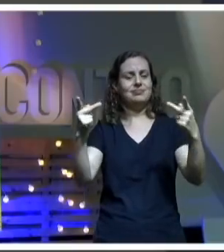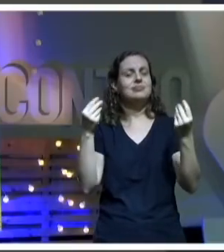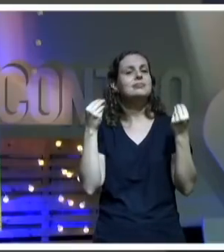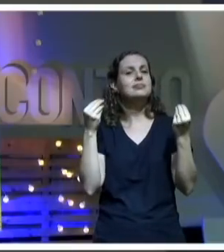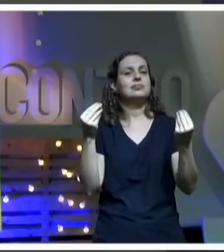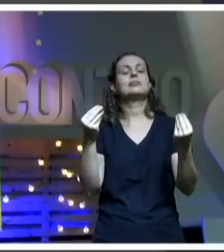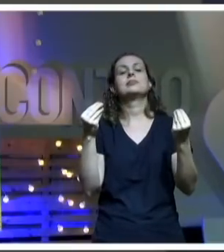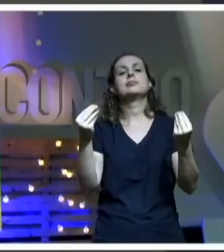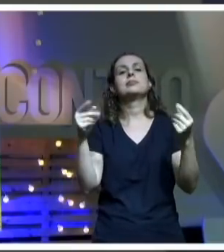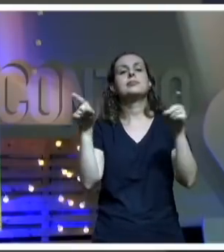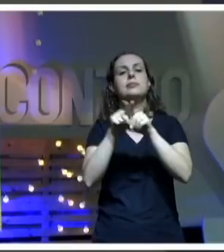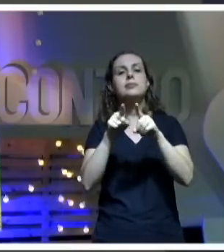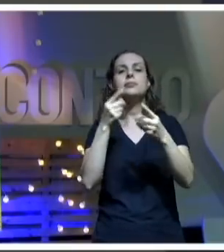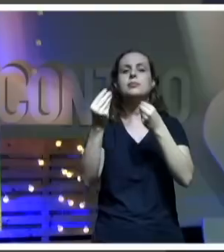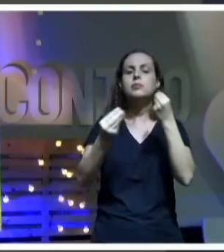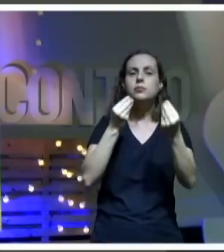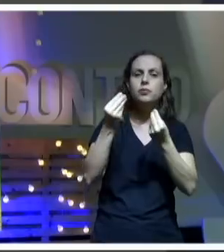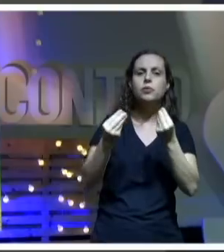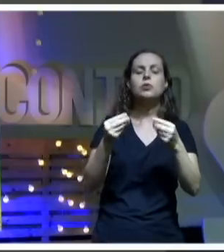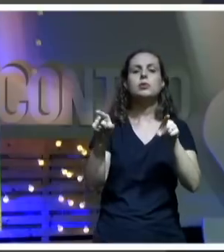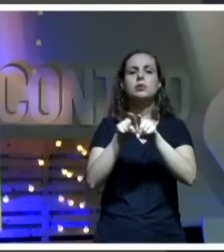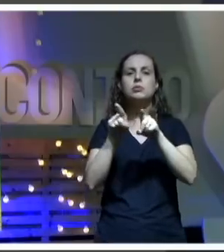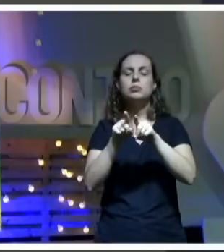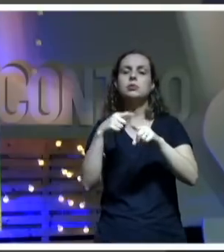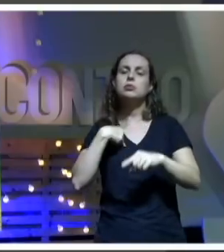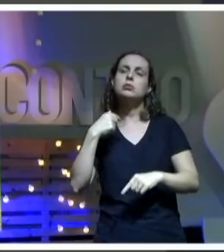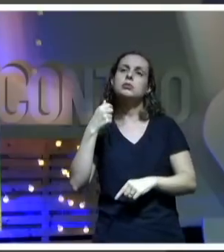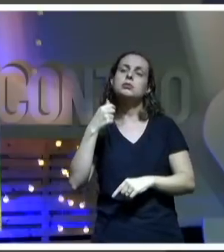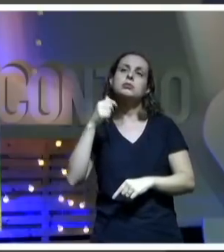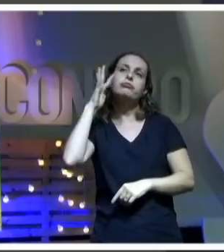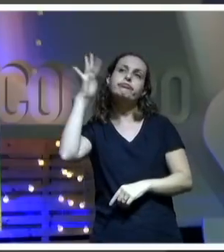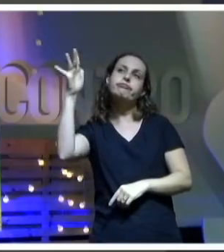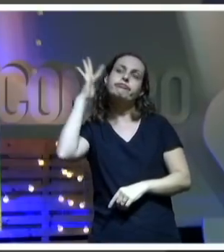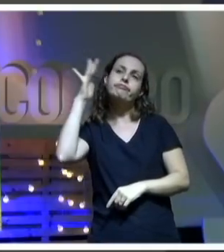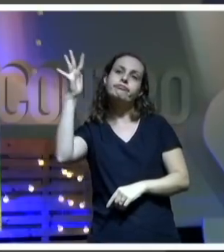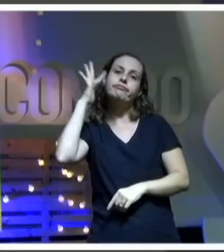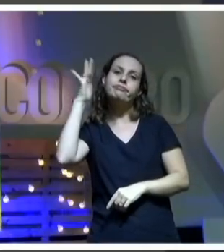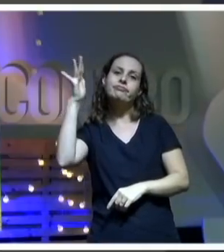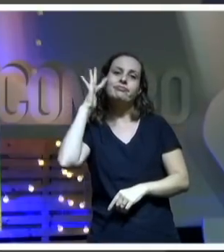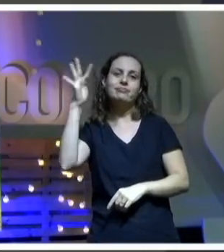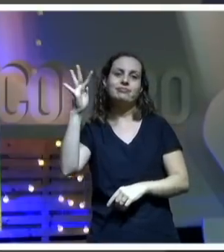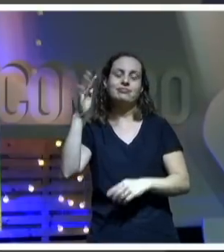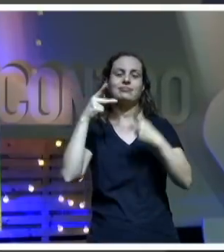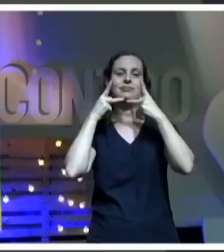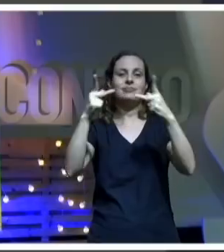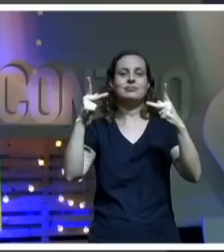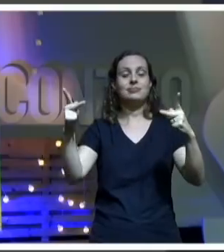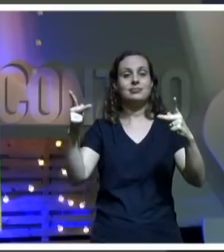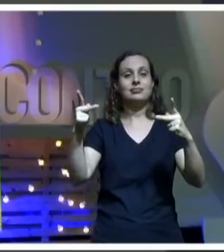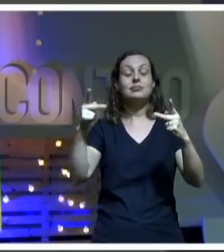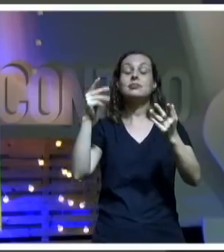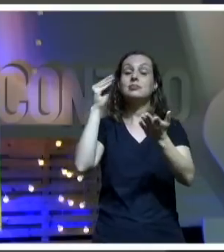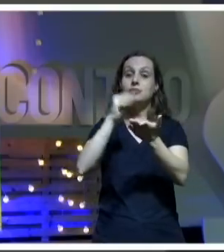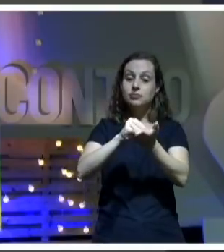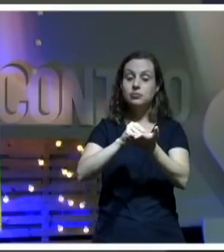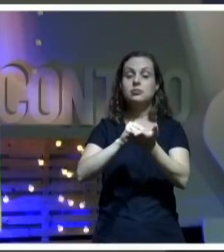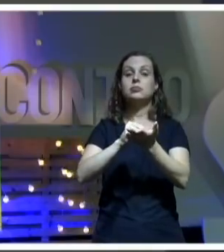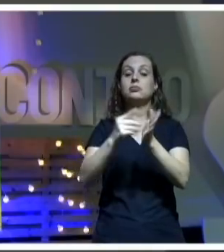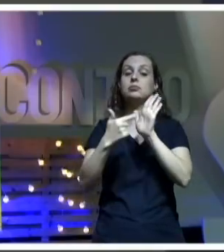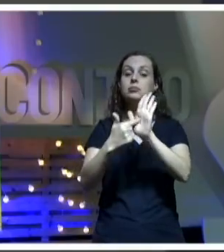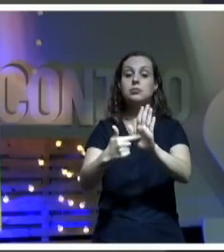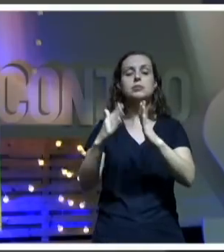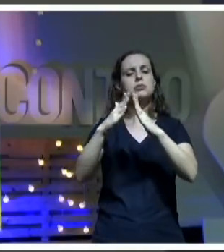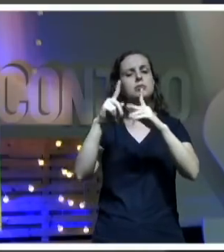à ação popular e ideológica e deixa de ser a igreja conhecida pela